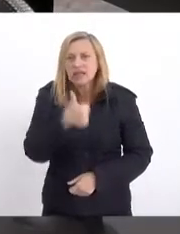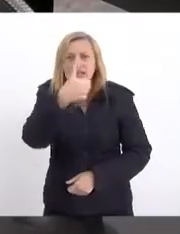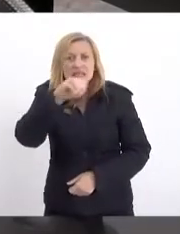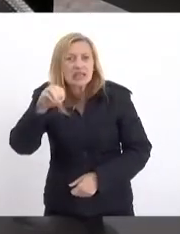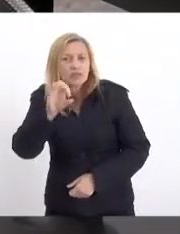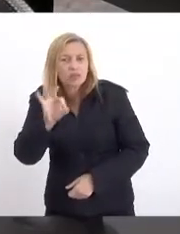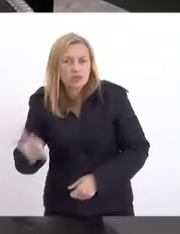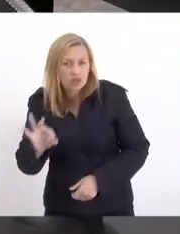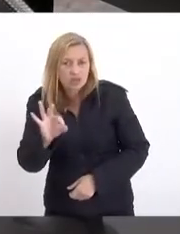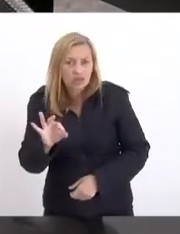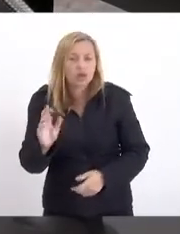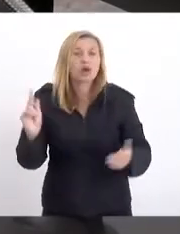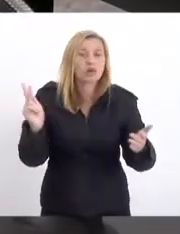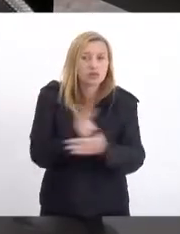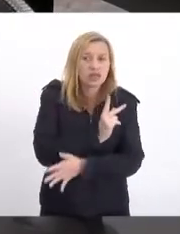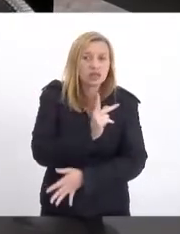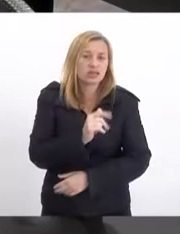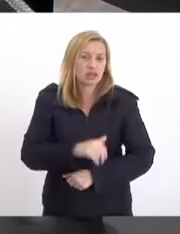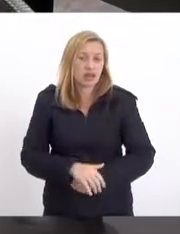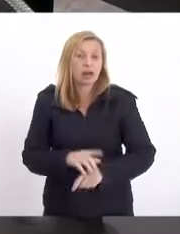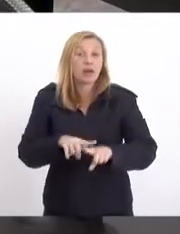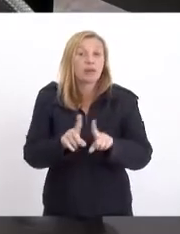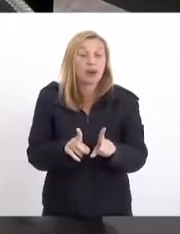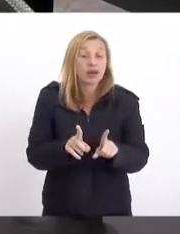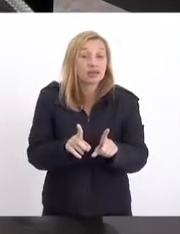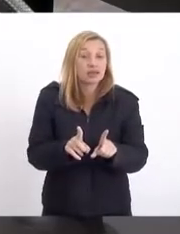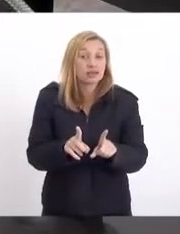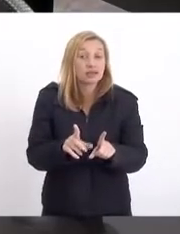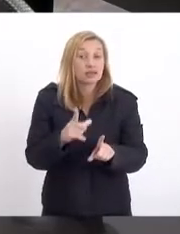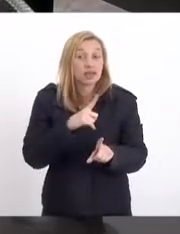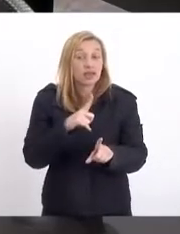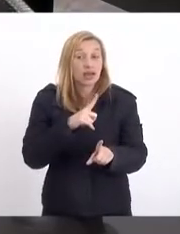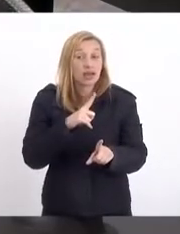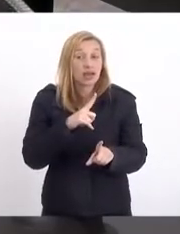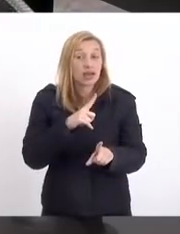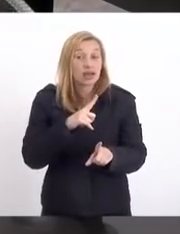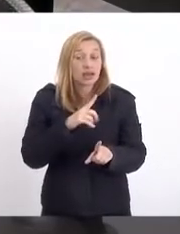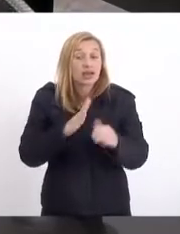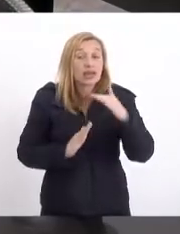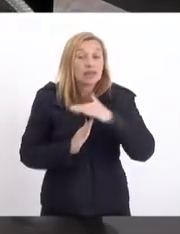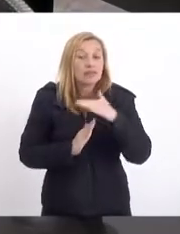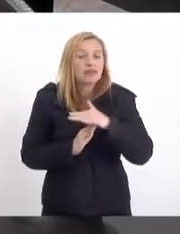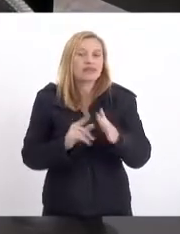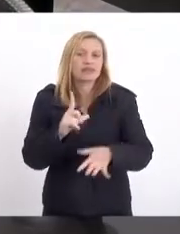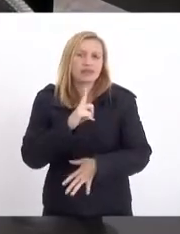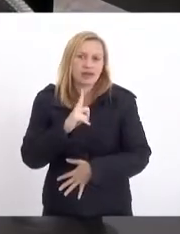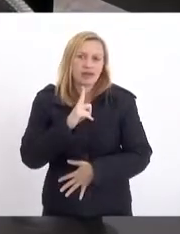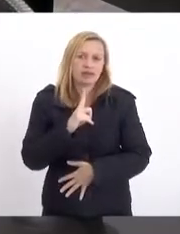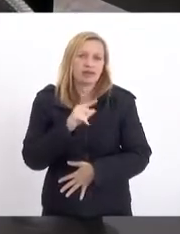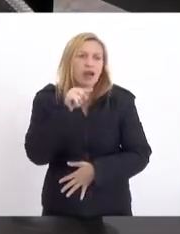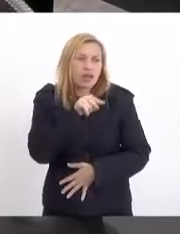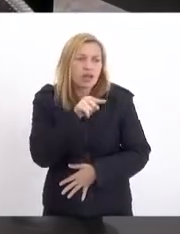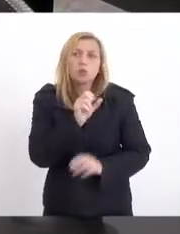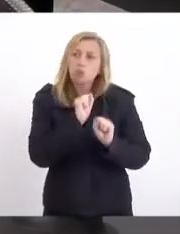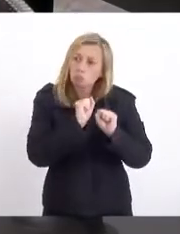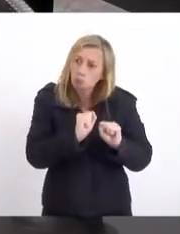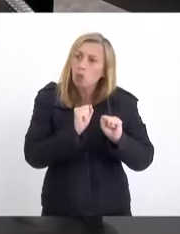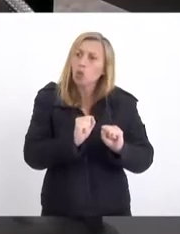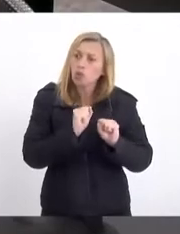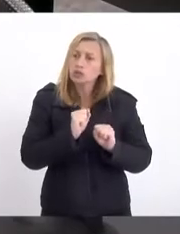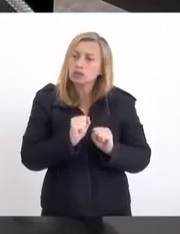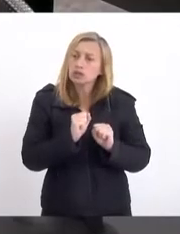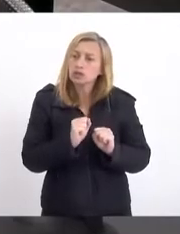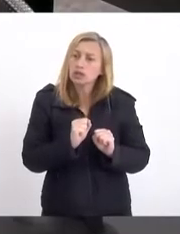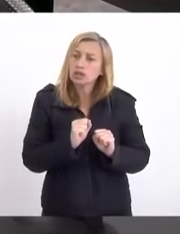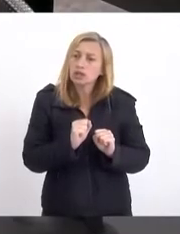100% irá acontecer. Mas tem as margens, limites daquilo que pode